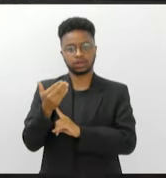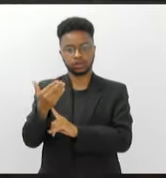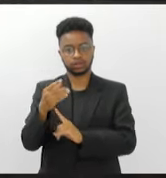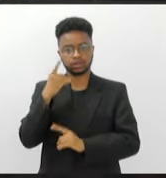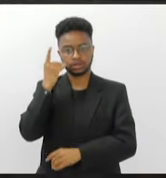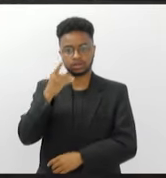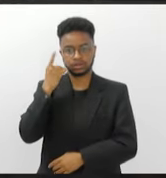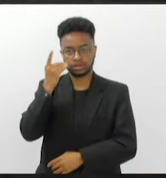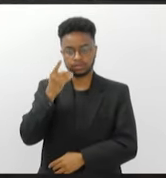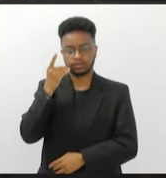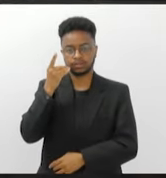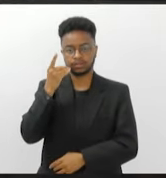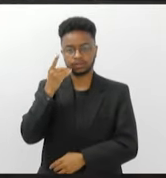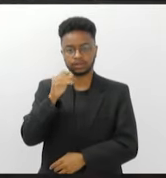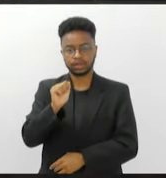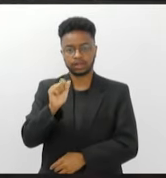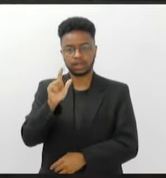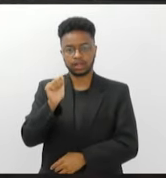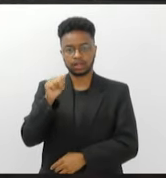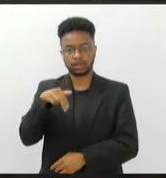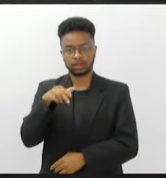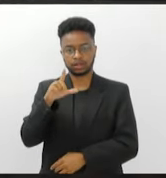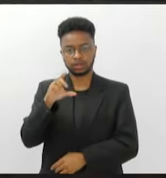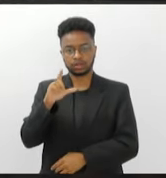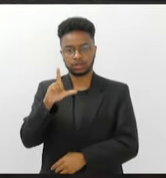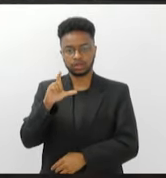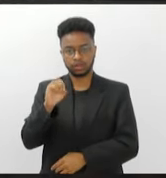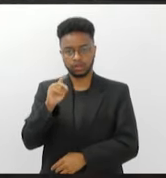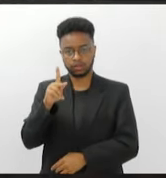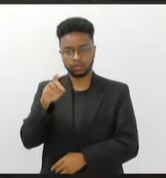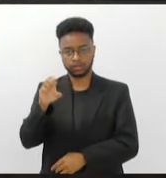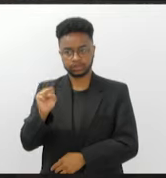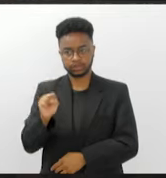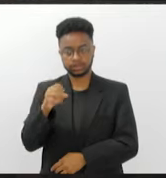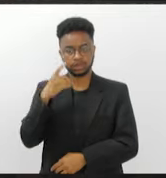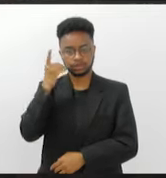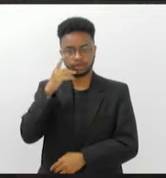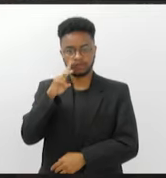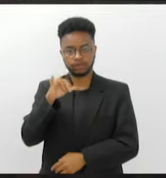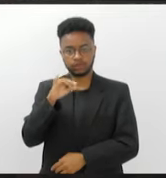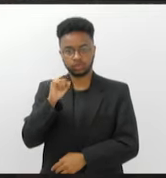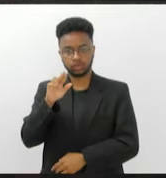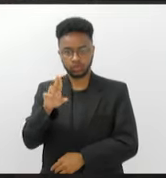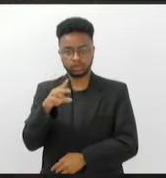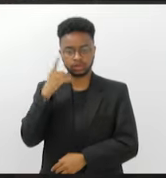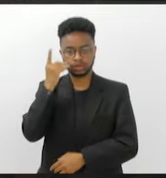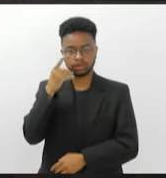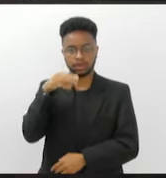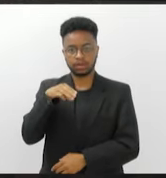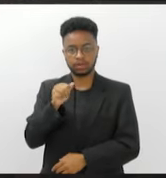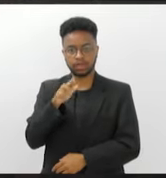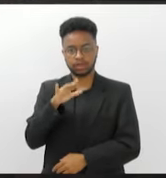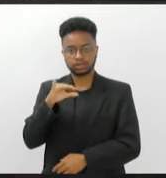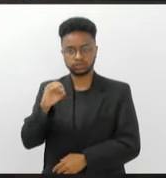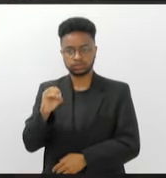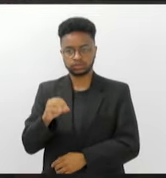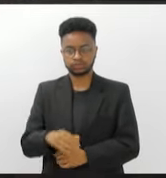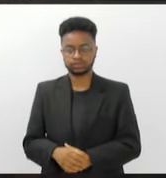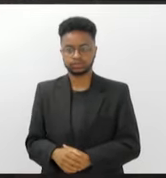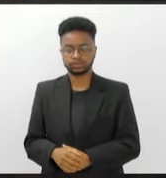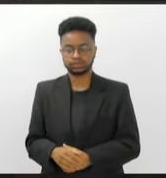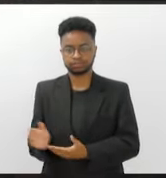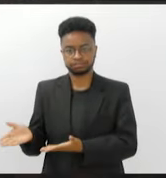deputado Alan Lopes, deputado Vitor Júnior, deputado Márcio Gualberto, por